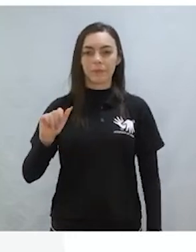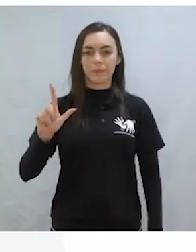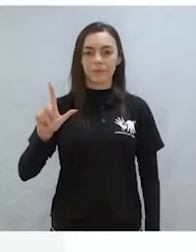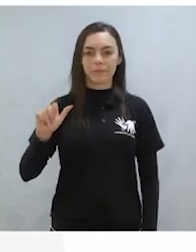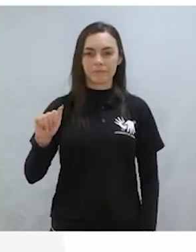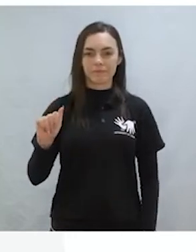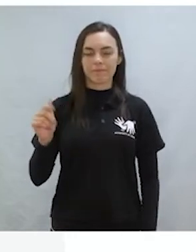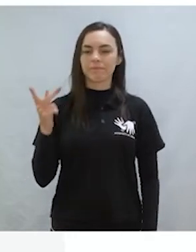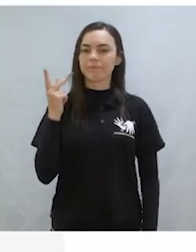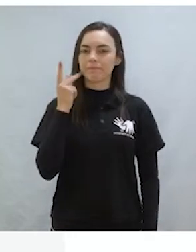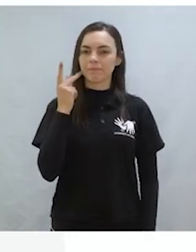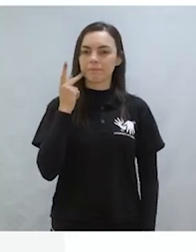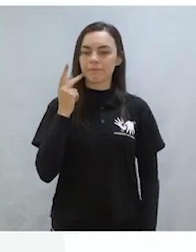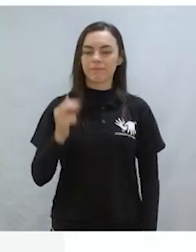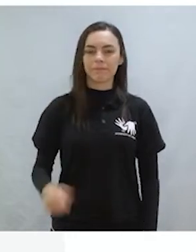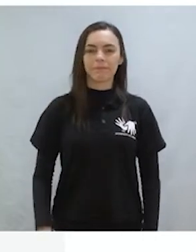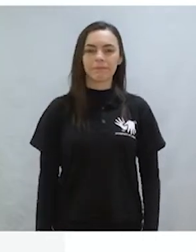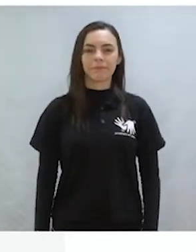bala,